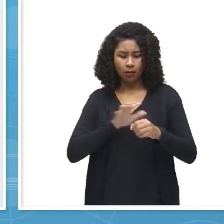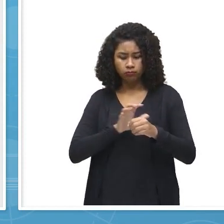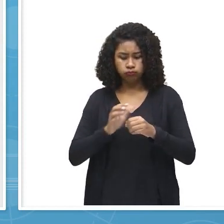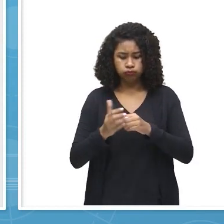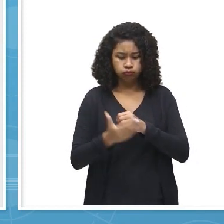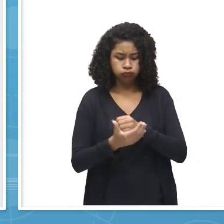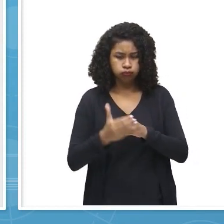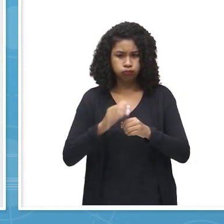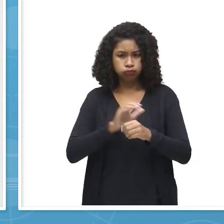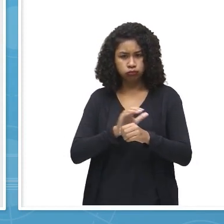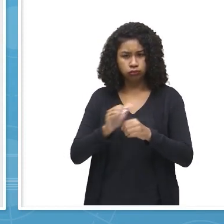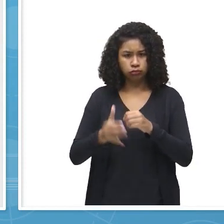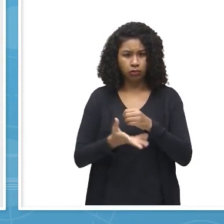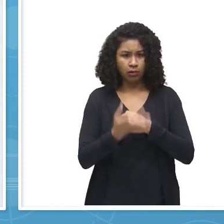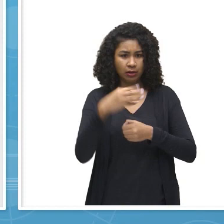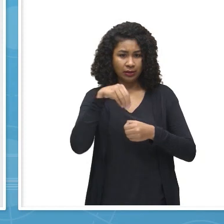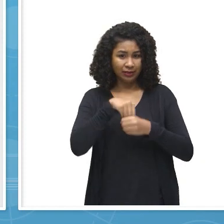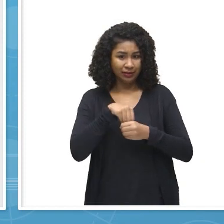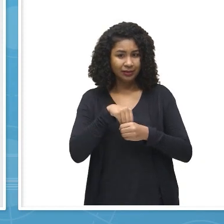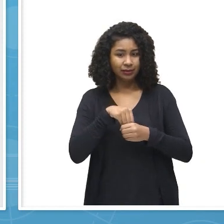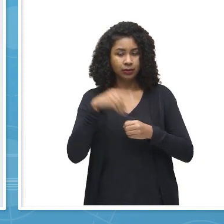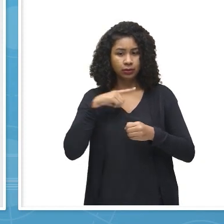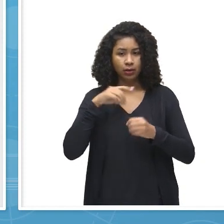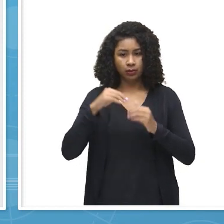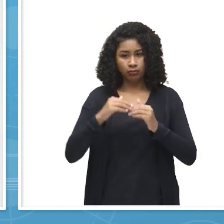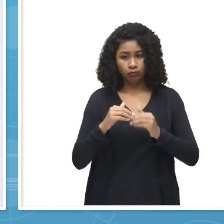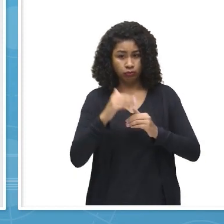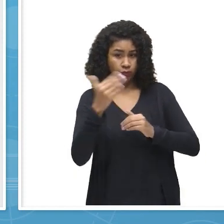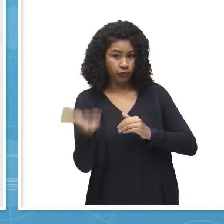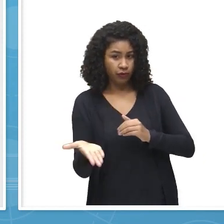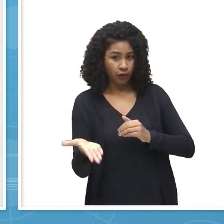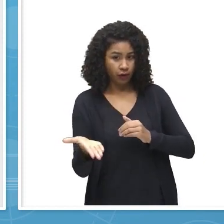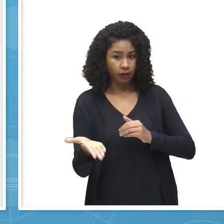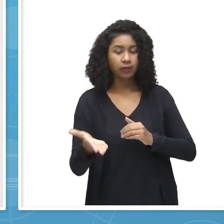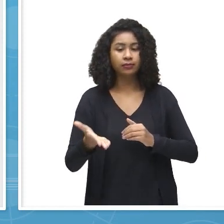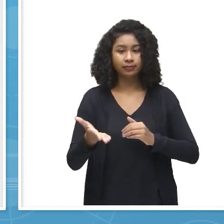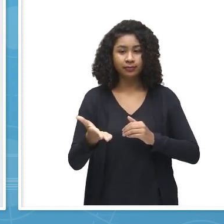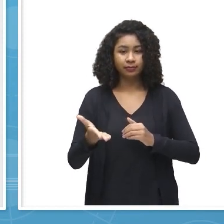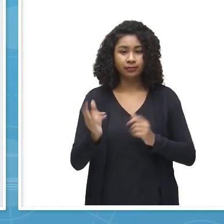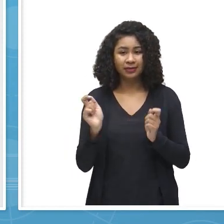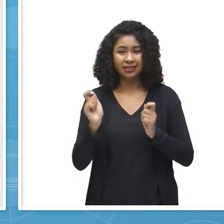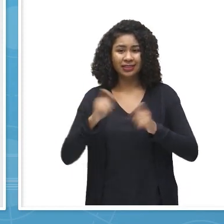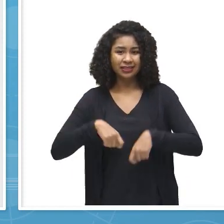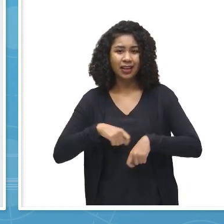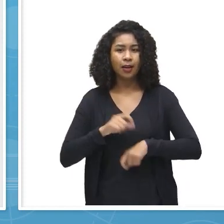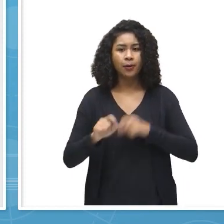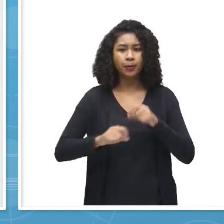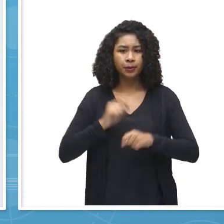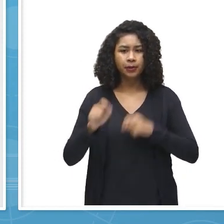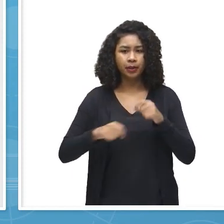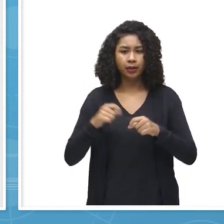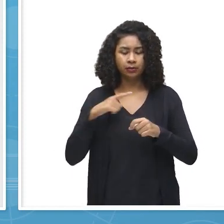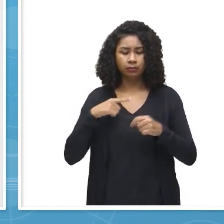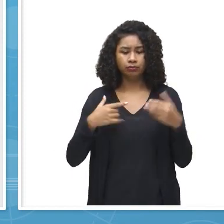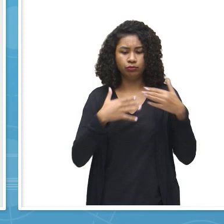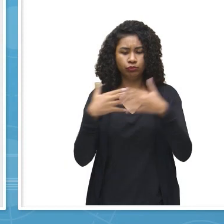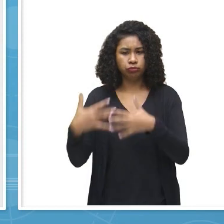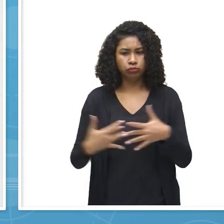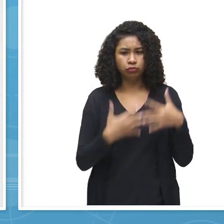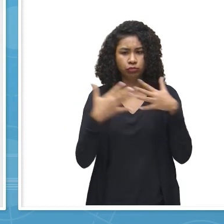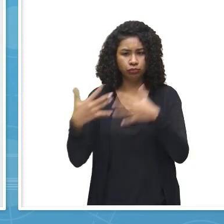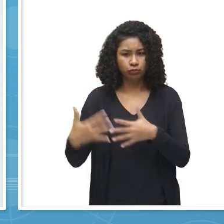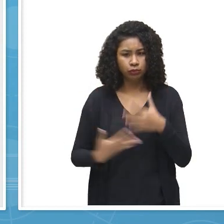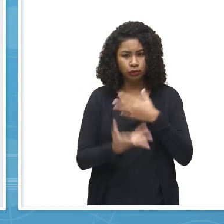o citoplasma e o ambiente extracelular, que é o fora da célula. E ele pode ser ali a matriz de vários tecidos.